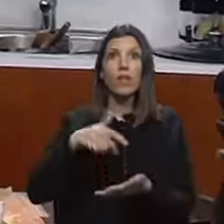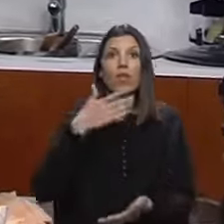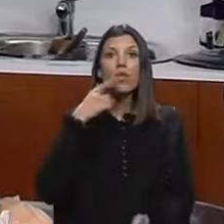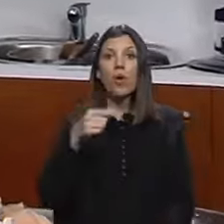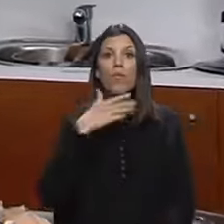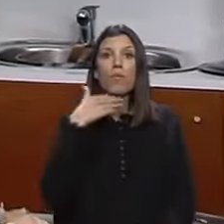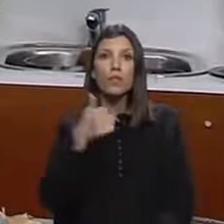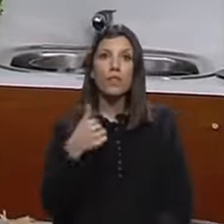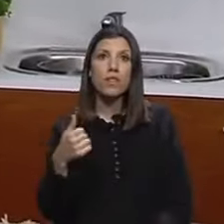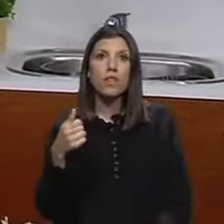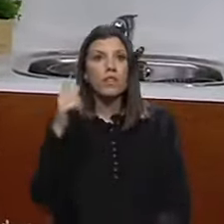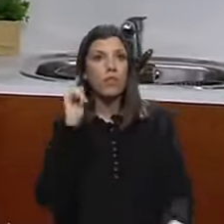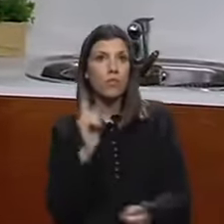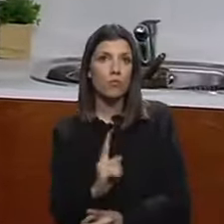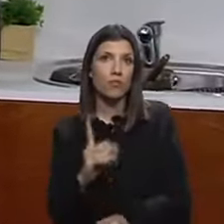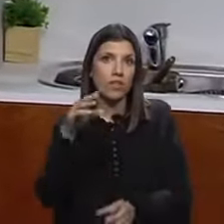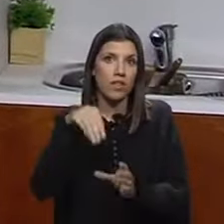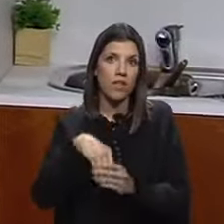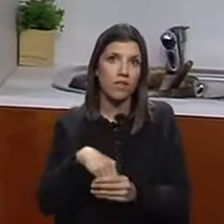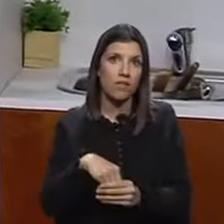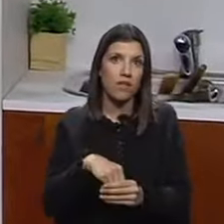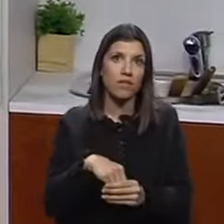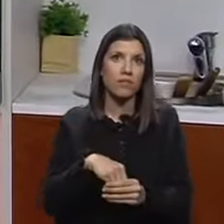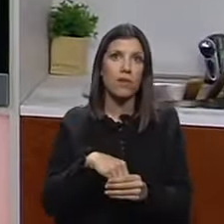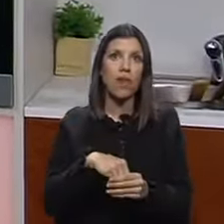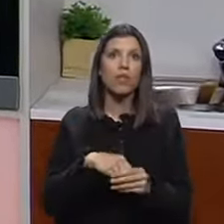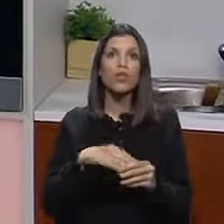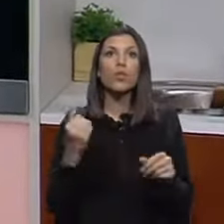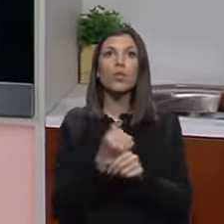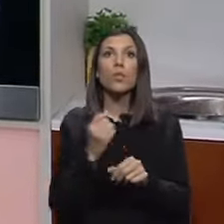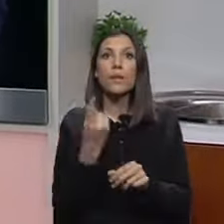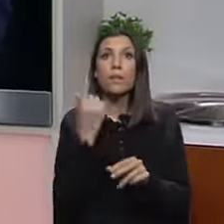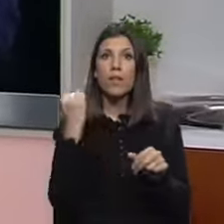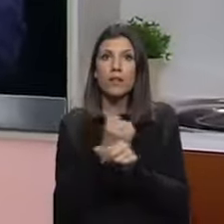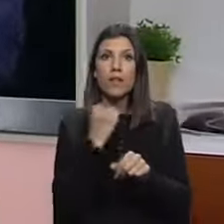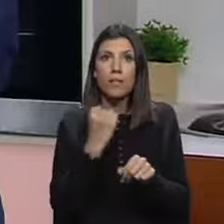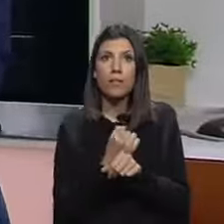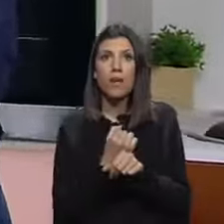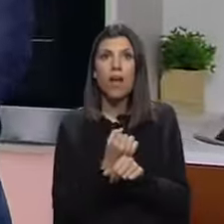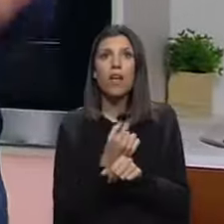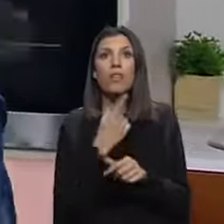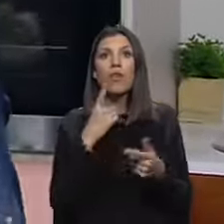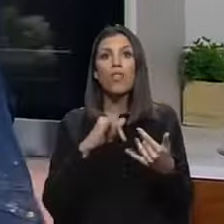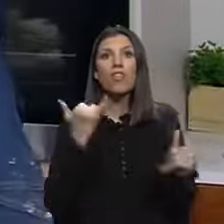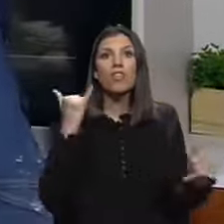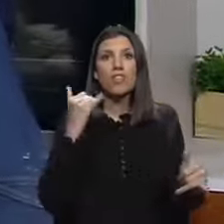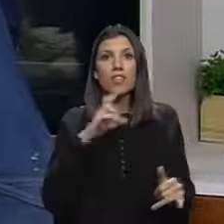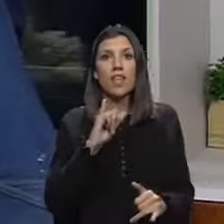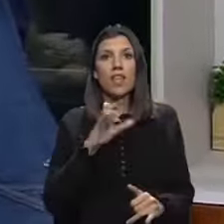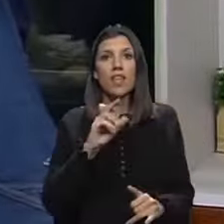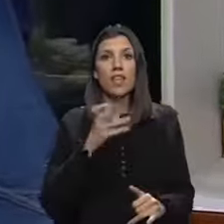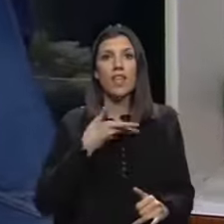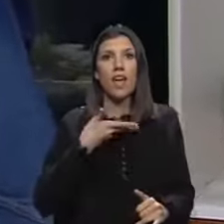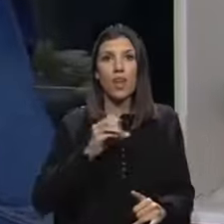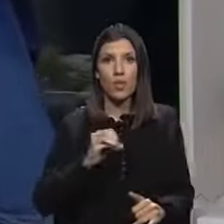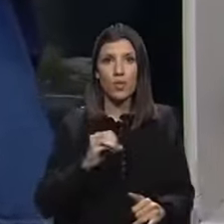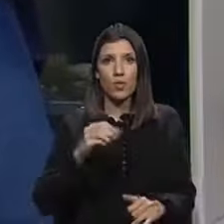E é um dos temas que faz parte de Por Mais Um Dia, o primeiro álbum digital de Ricardo Velho, que está no palco da nossa